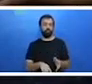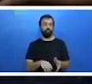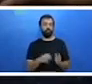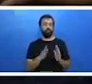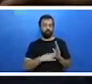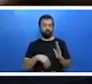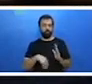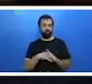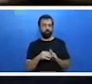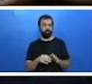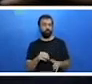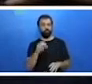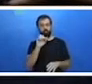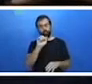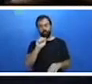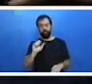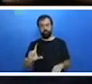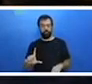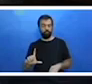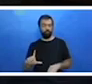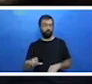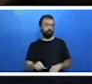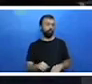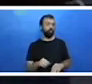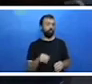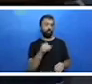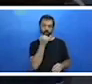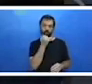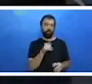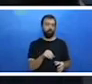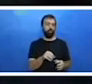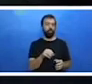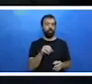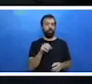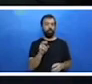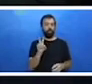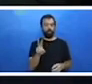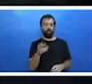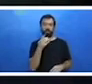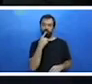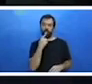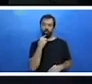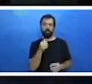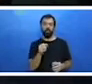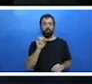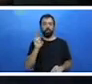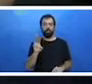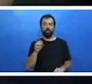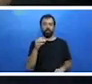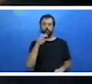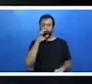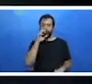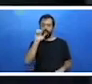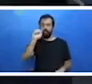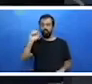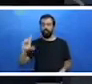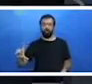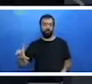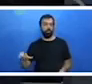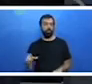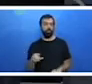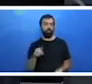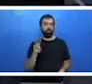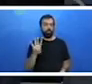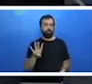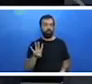2 de azul, 2 de vermelho, 3 de azul, 4 de amarelo. Isso nós já